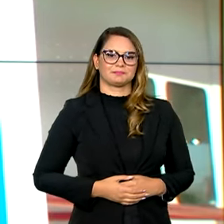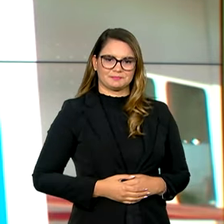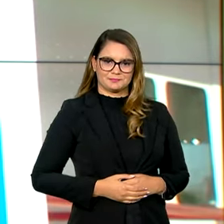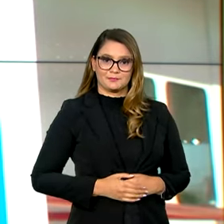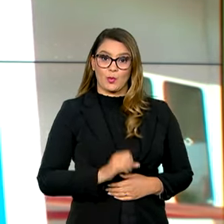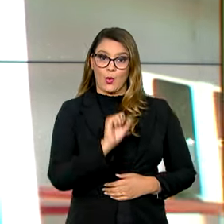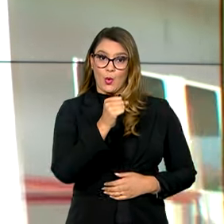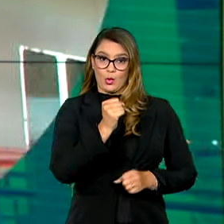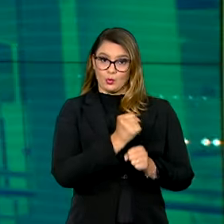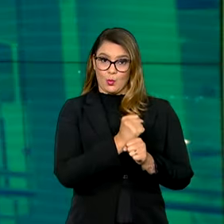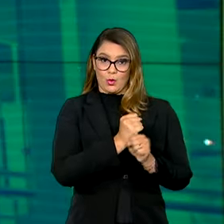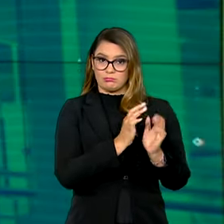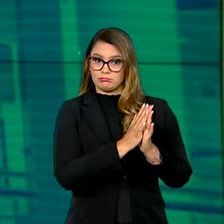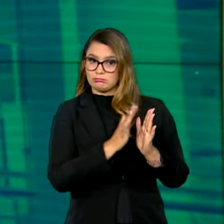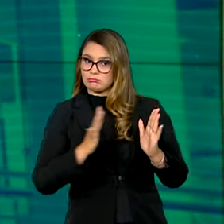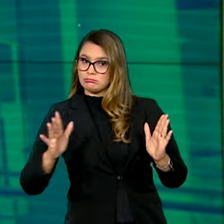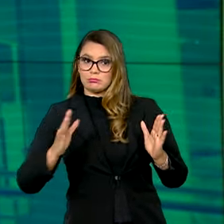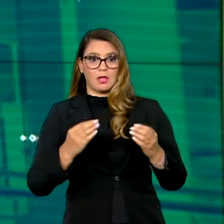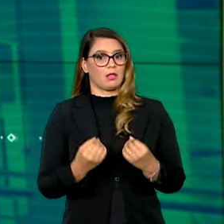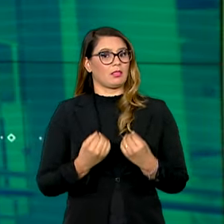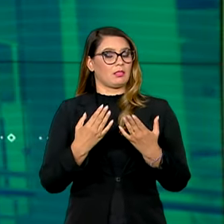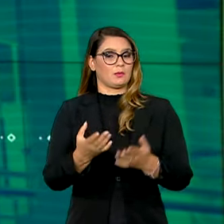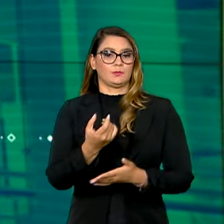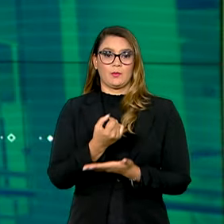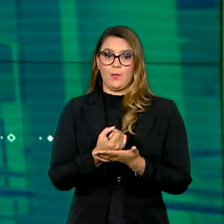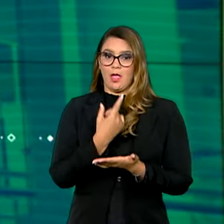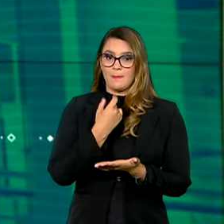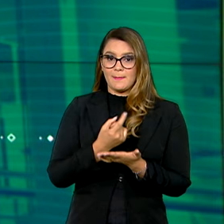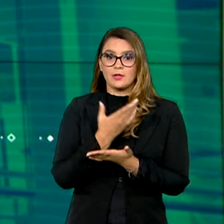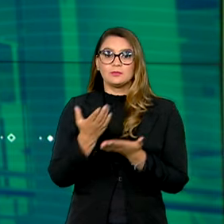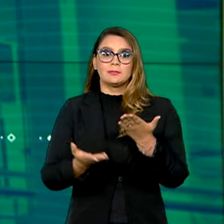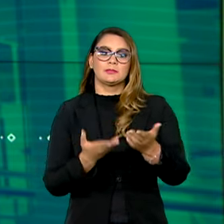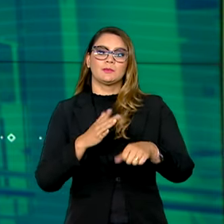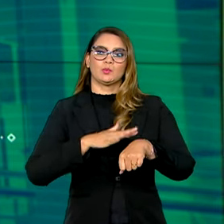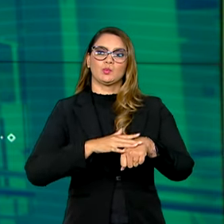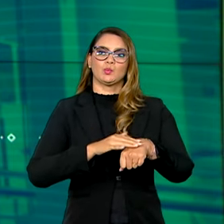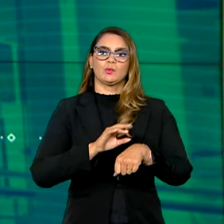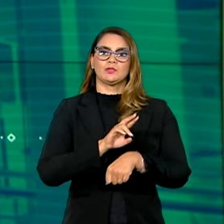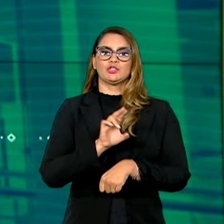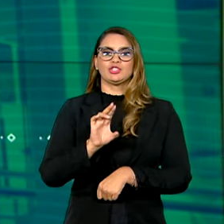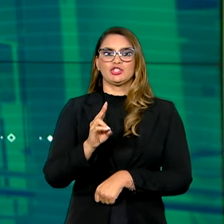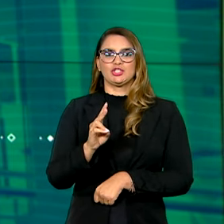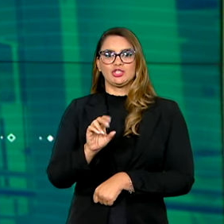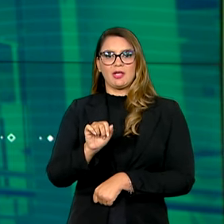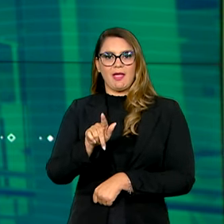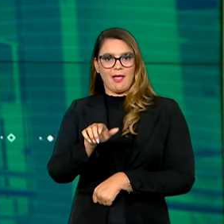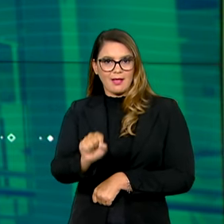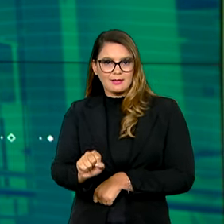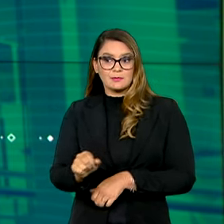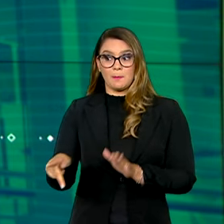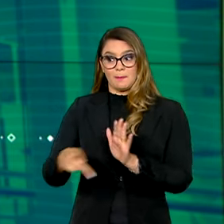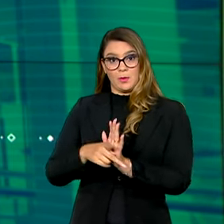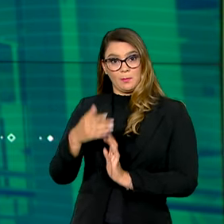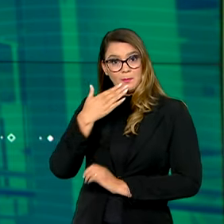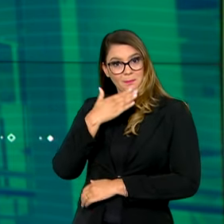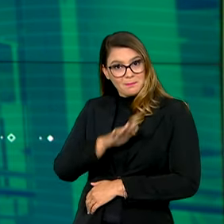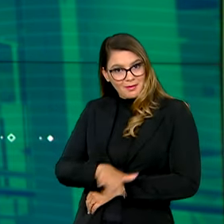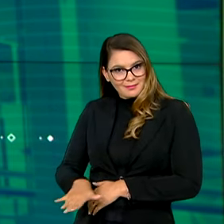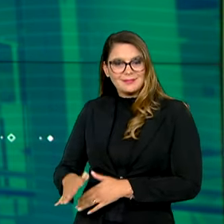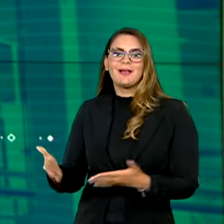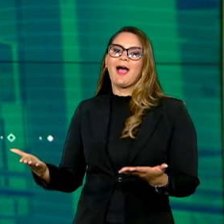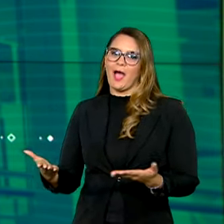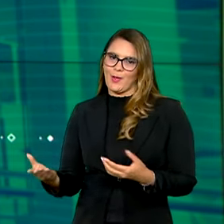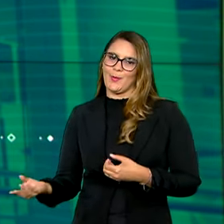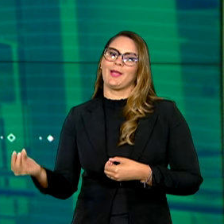Depois de 8 anos sem distribuição, o medicamento para tratamento da doença de Chagas em dose pediátrica volta a